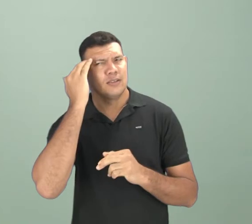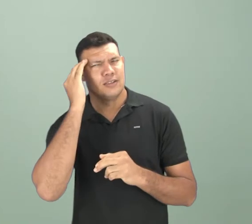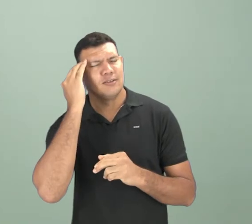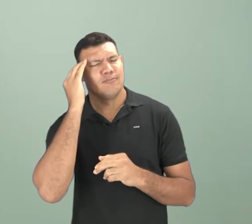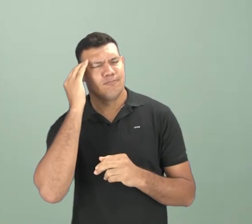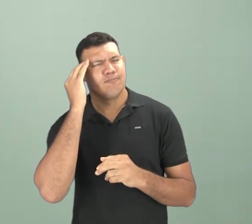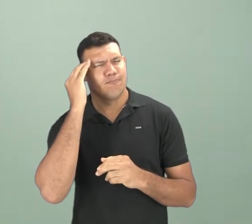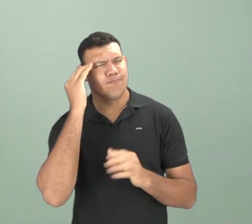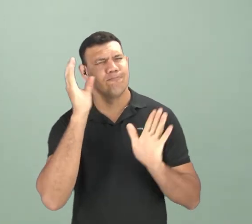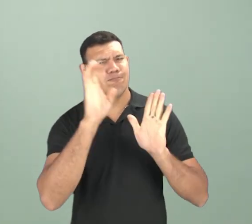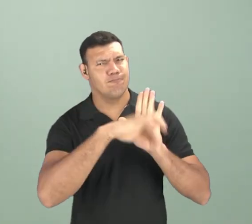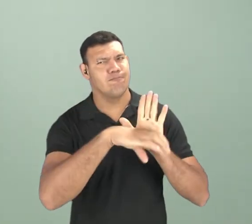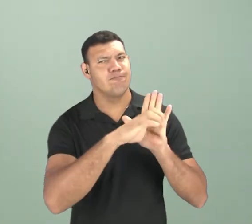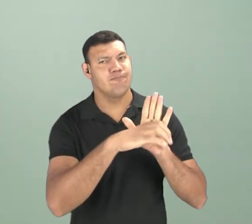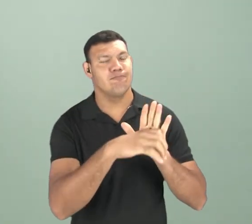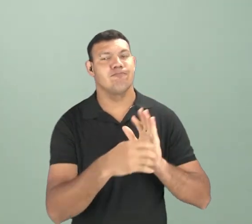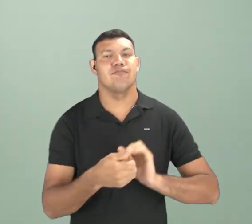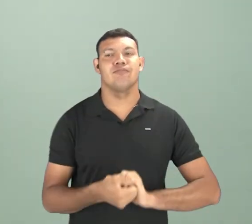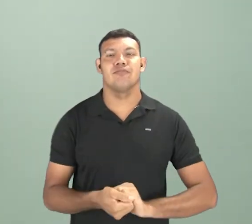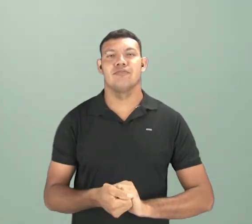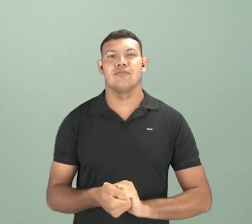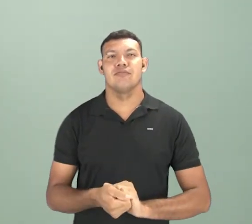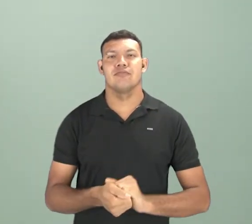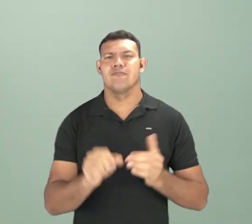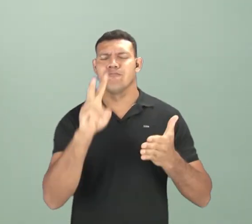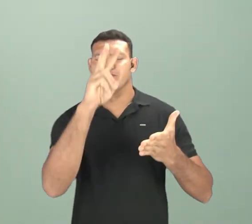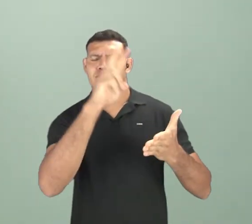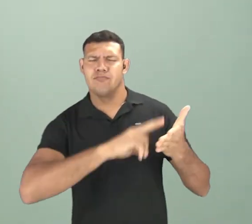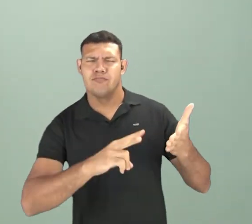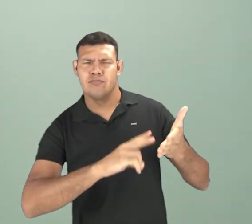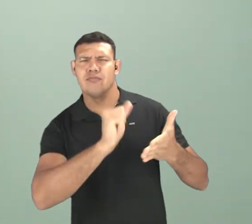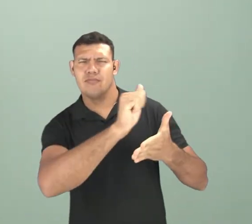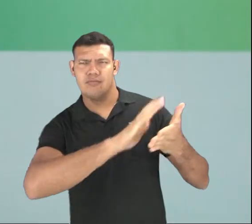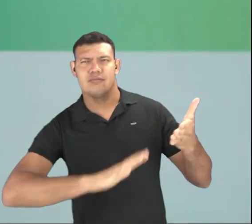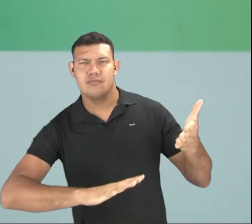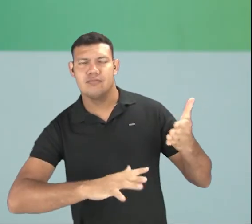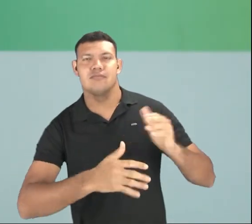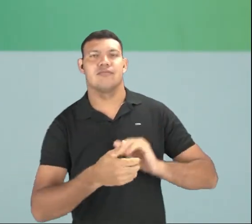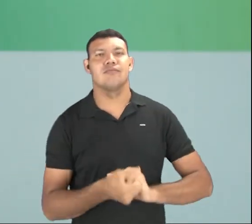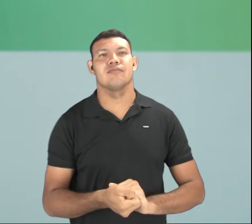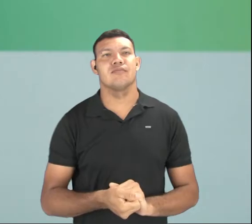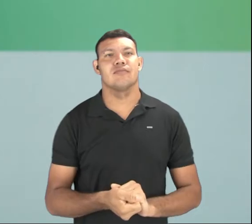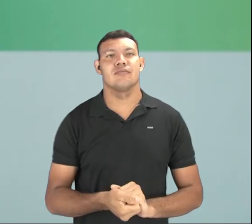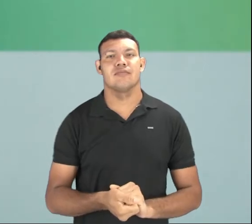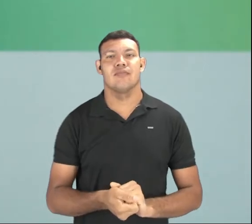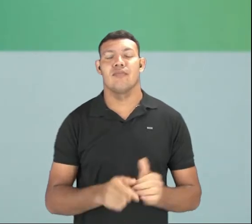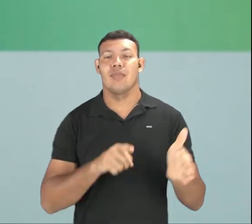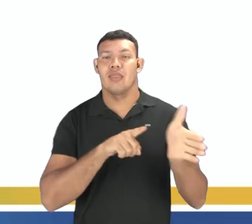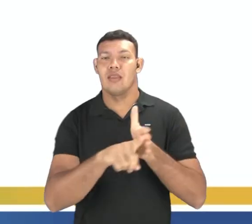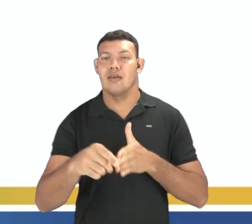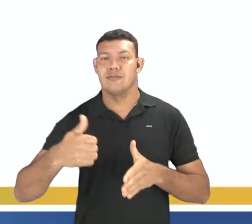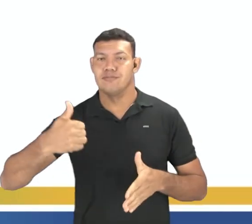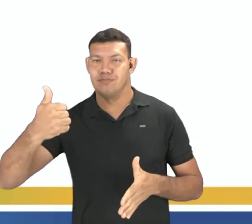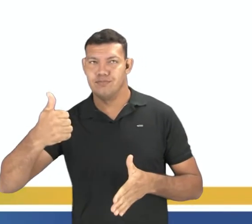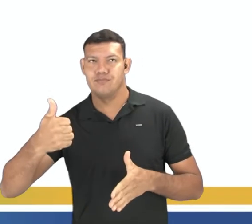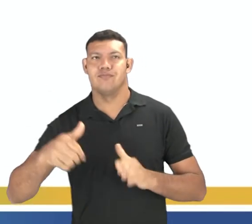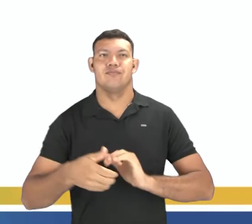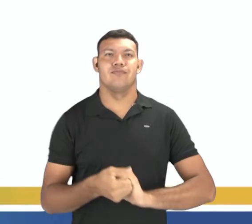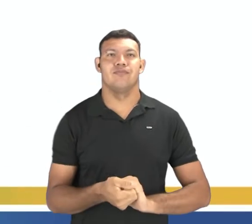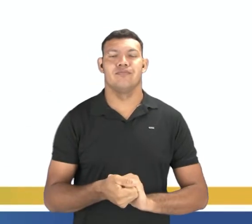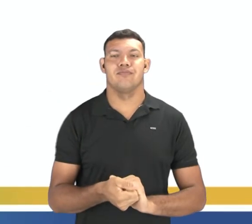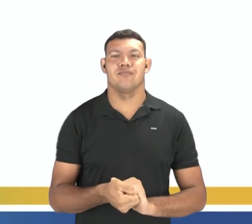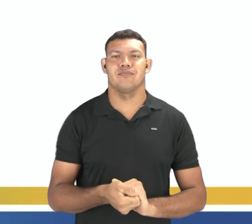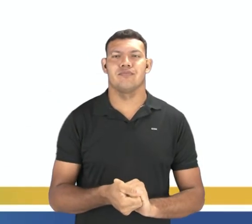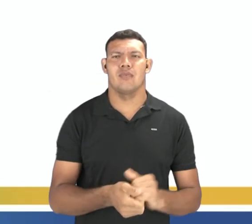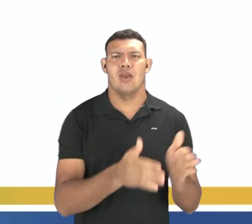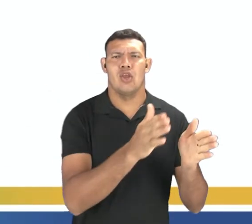alguma coisa do conteúdo. Então, vamos ler junto o exercitando. Então, na questão 1. Na etapa